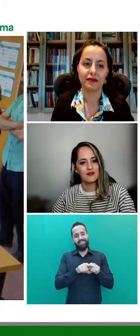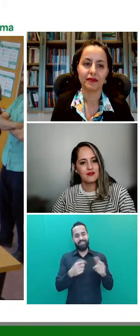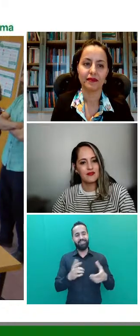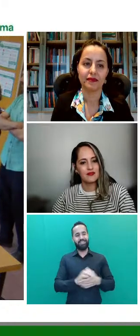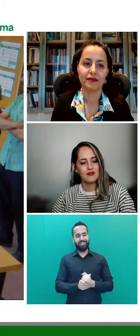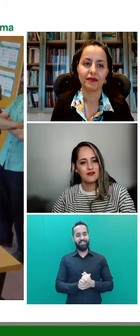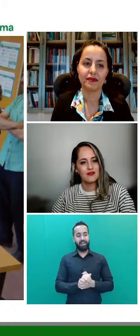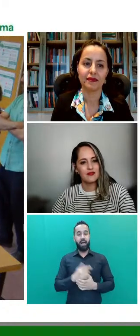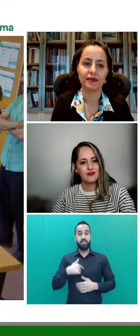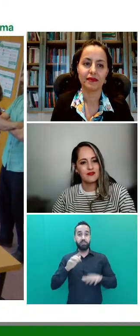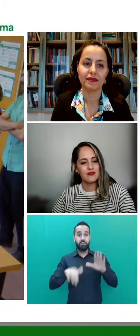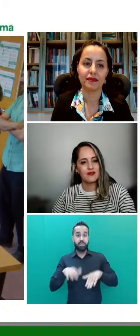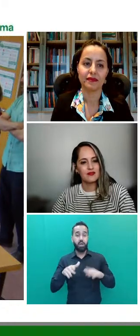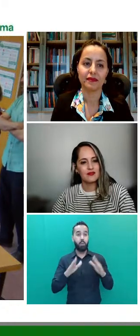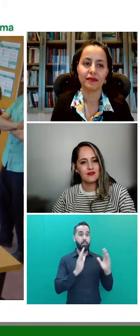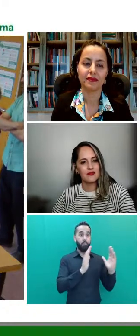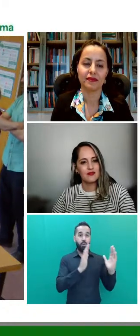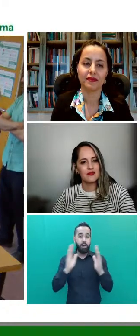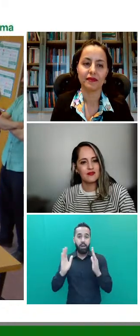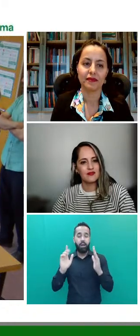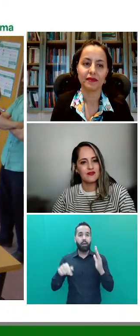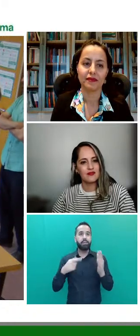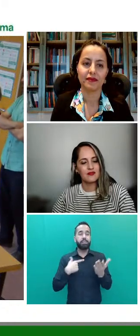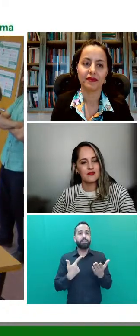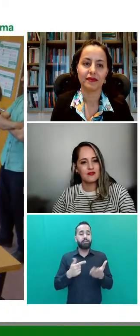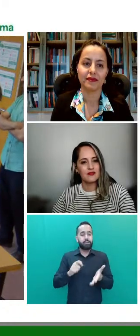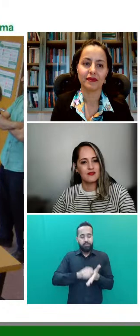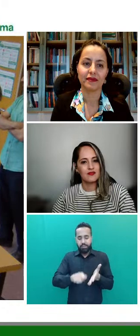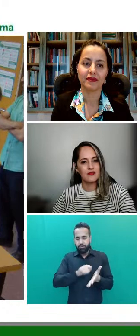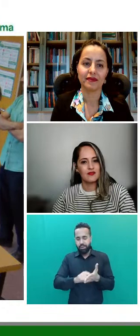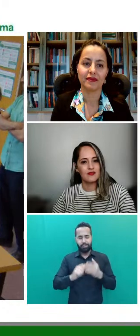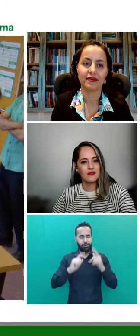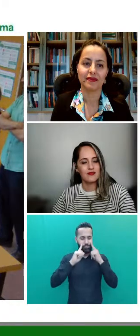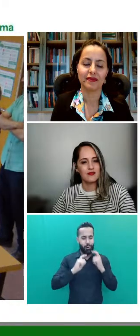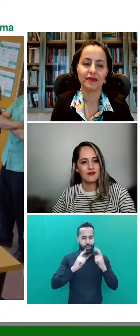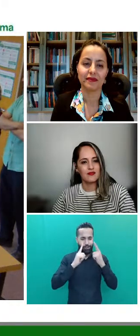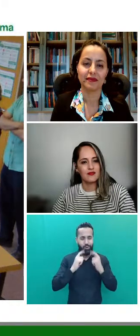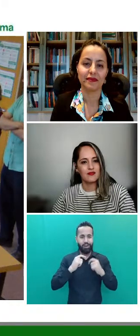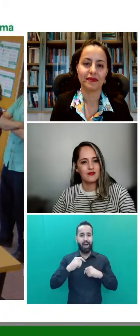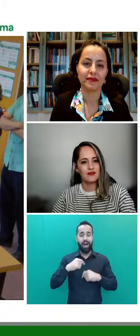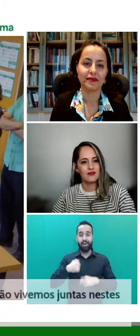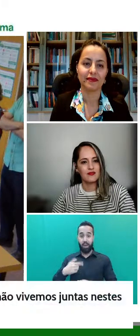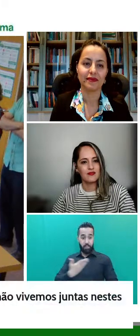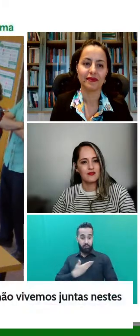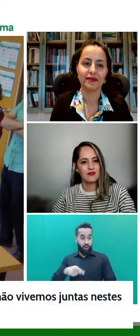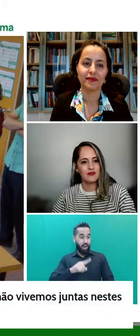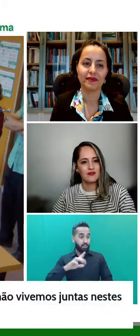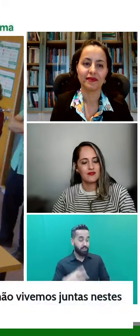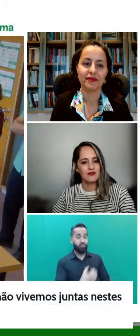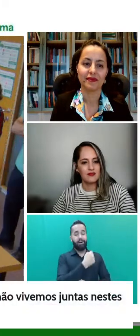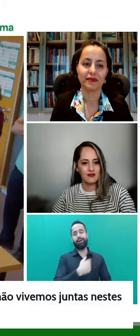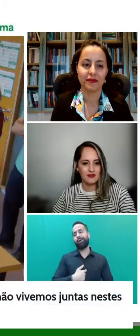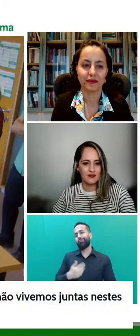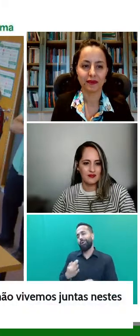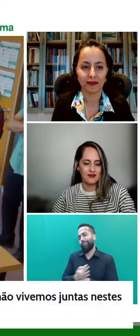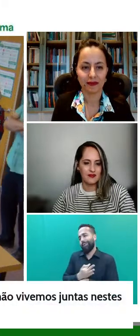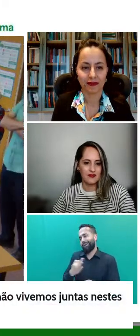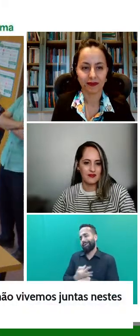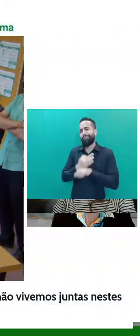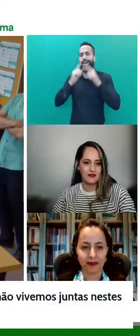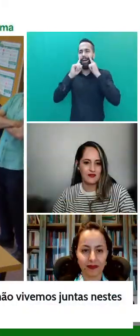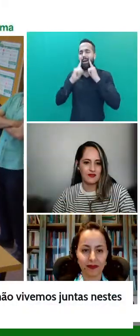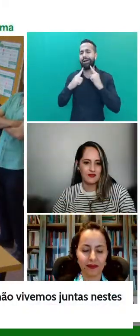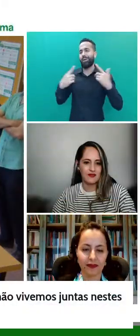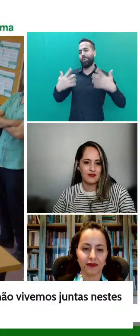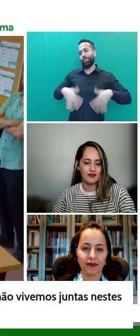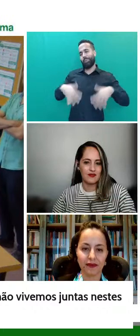biblioteca escrevendo e dava crise de choro, essa aqui foi lá me socorrer, ela falou, não aguento mais, tá chorando, aí ela, calma, eu vou para aí,